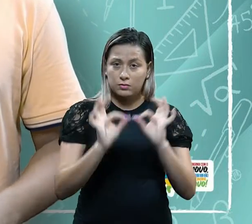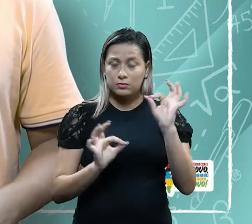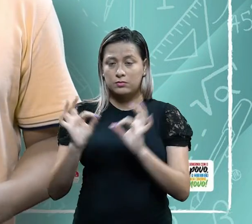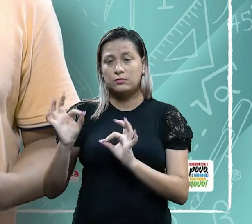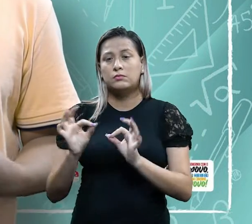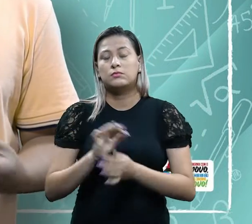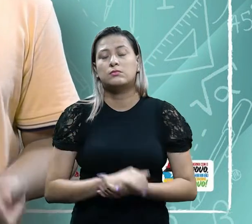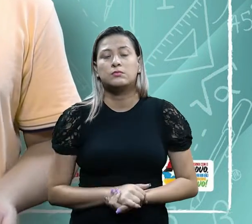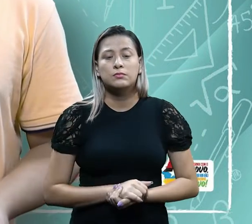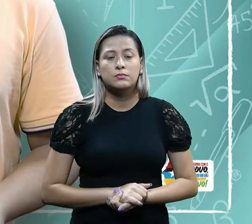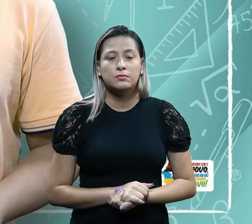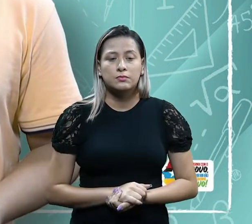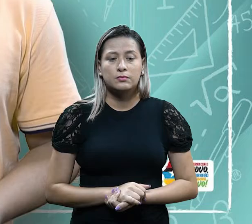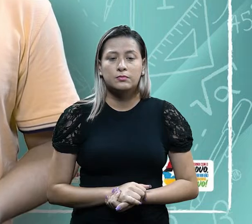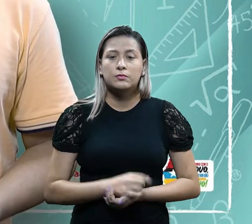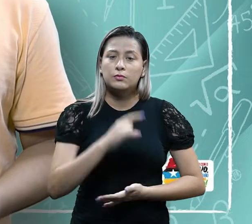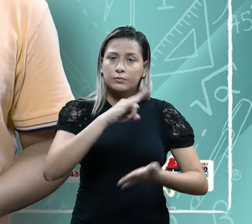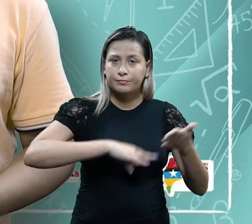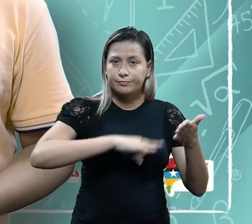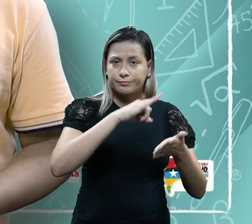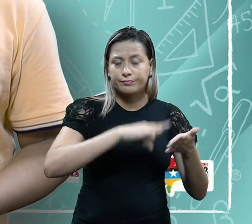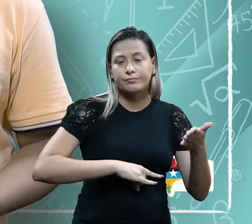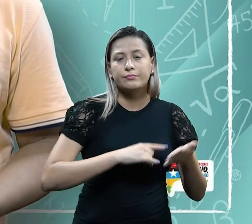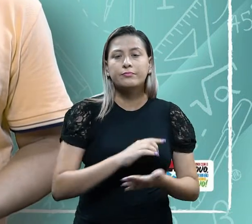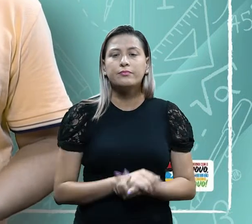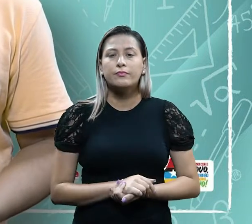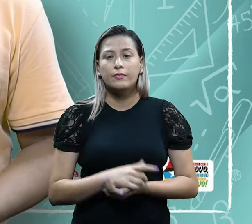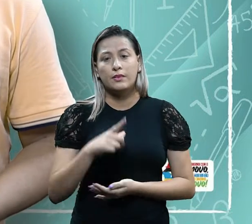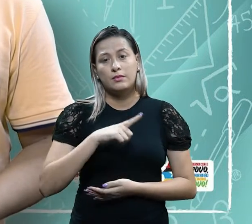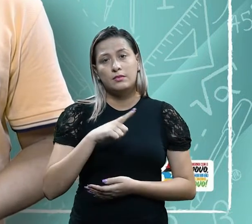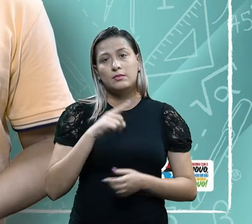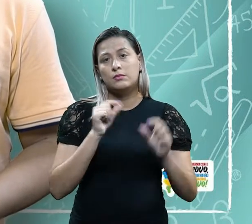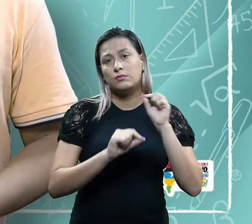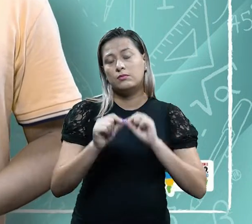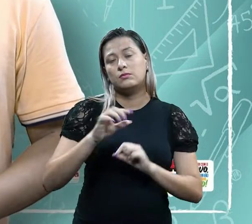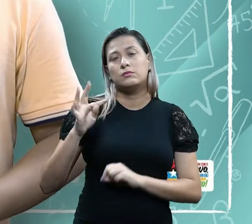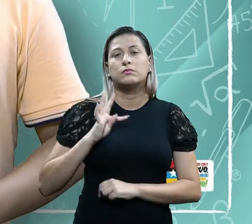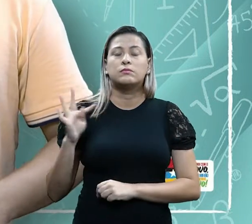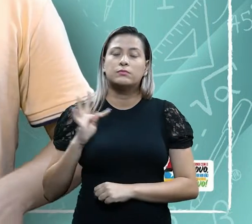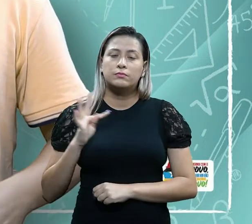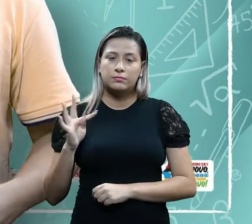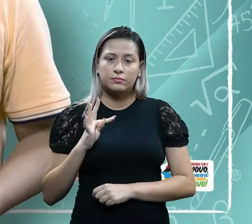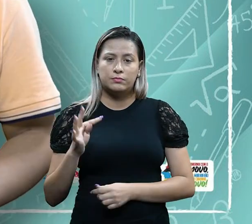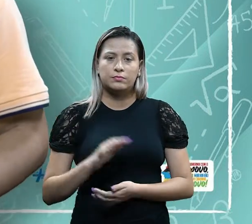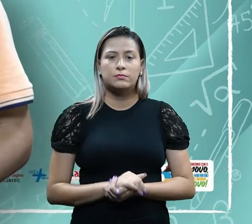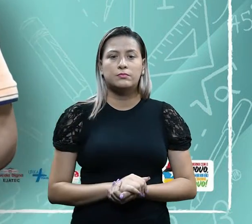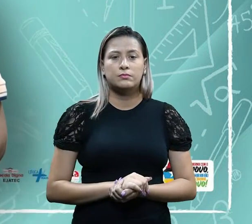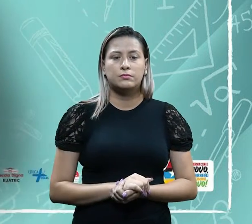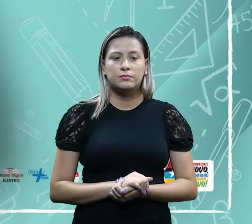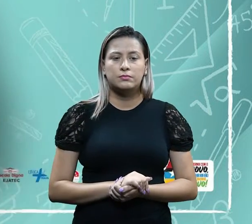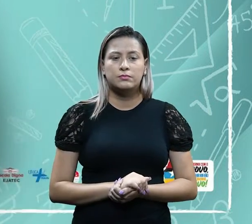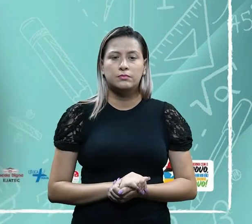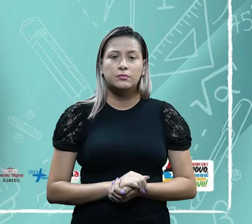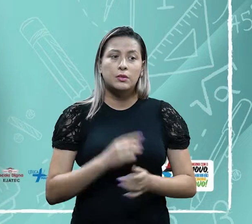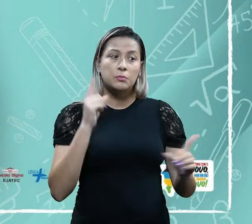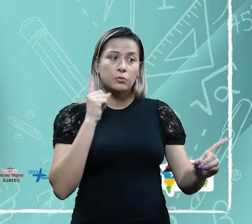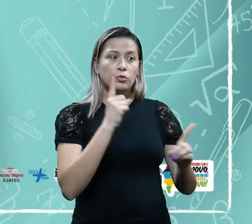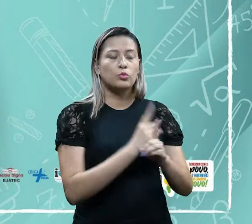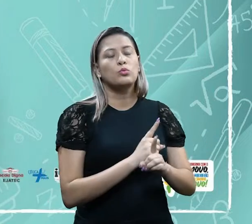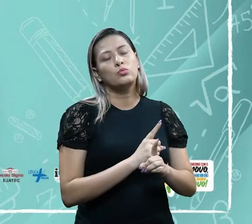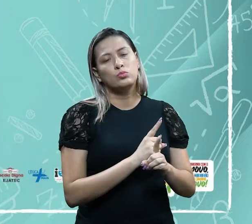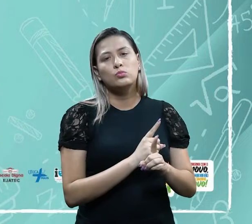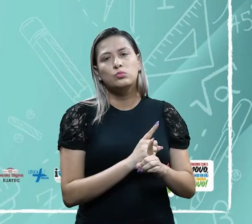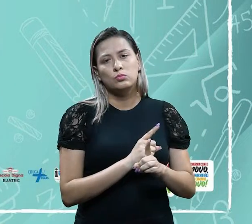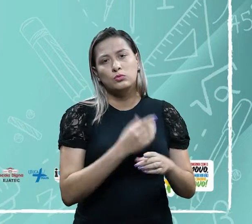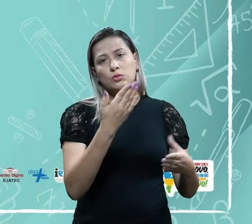eu preciso organizar aqueles documentos, eu preciso ter uma técnica justamente para me localizar naquele arquivo, saber onde é que